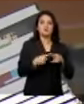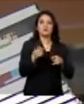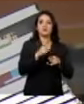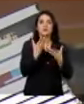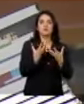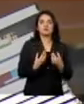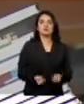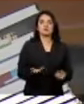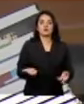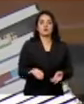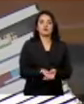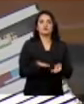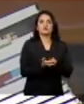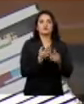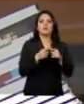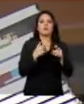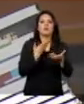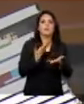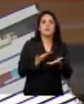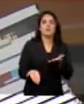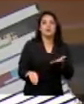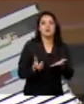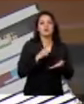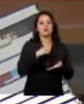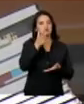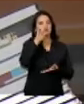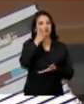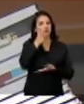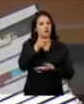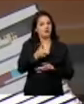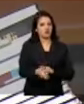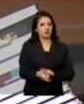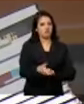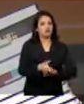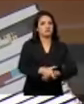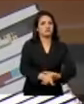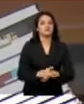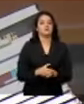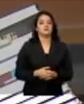a perda superveniente de interesse e utilidade.